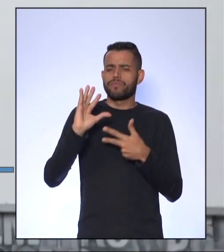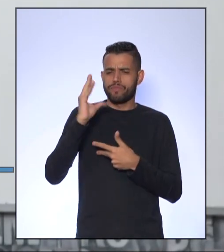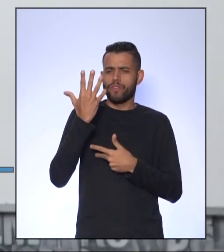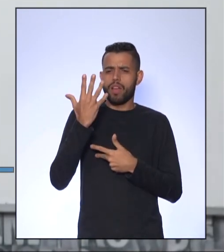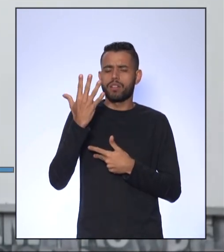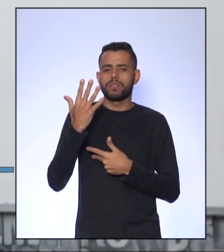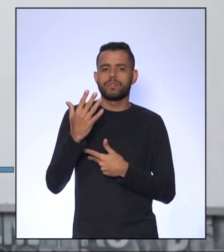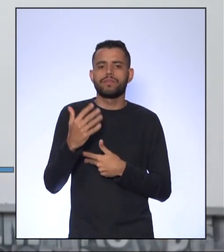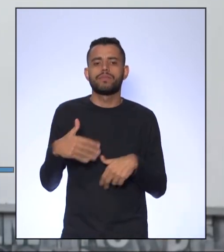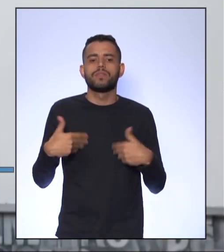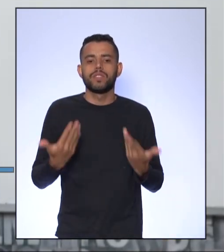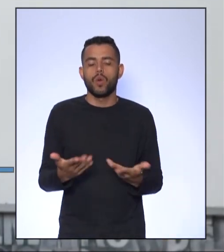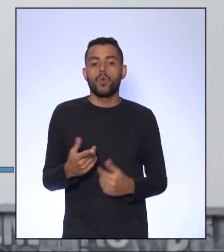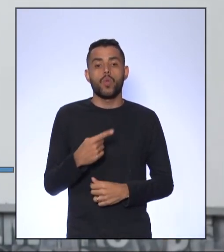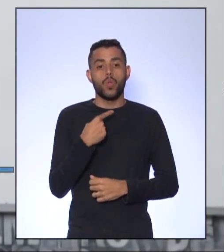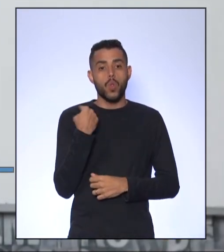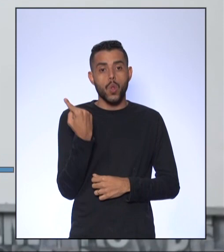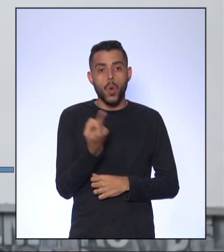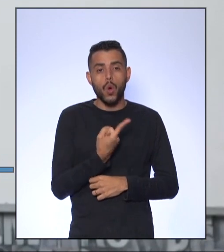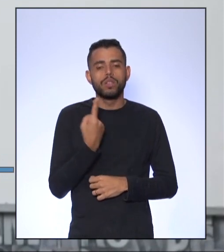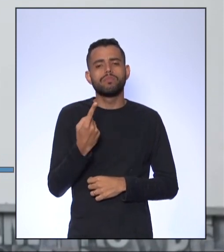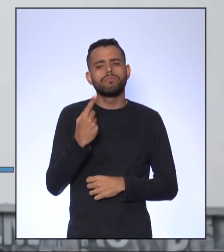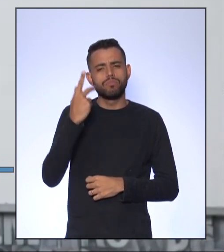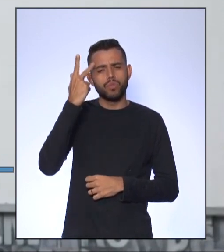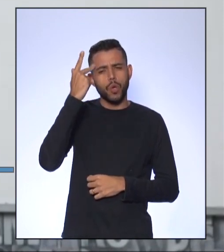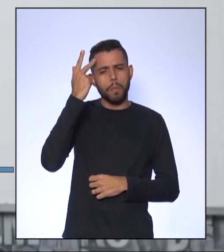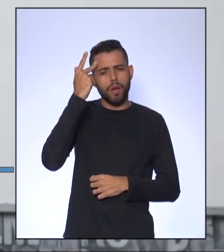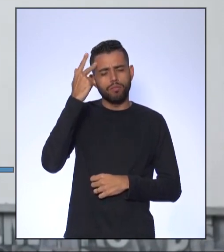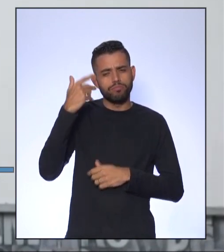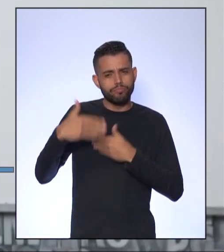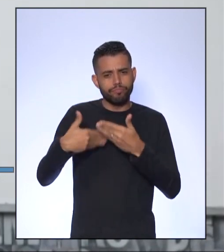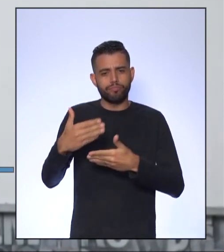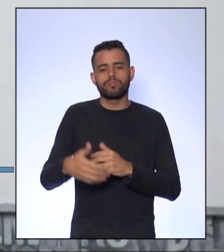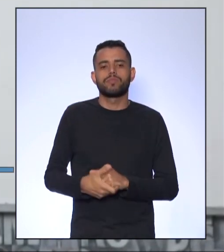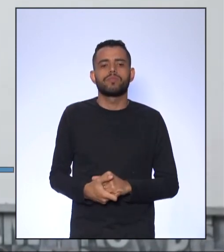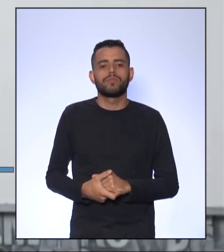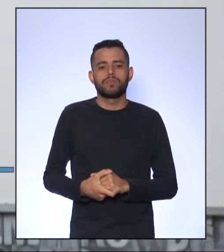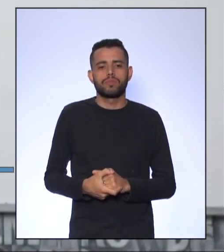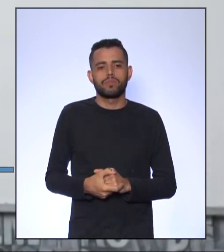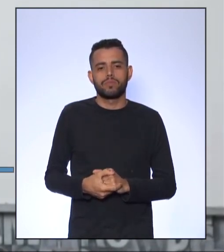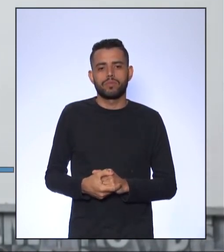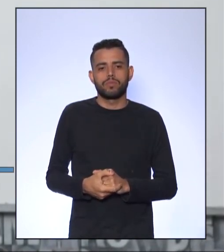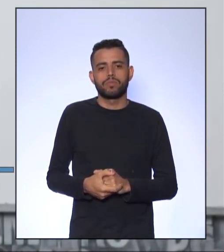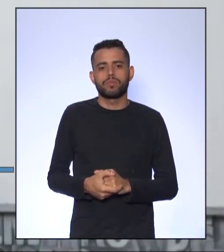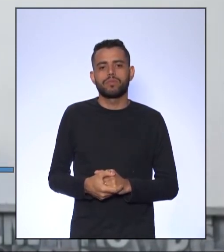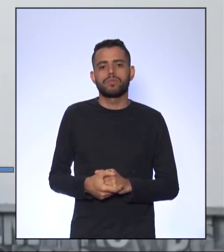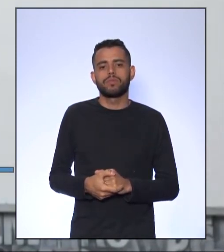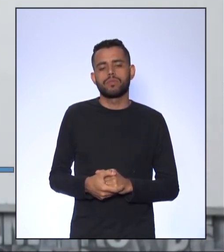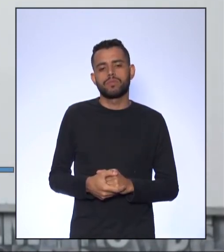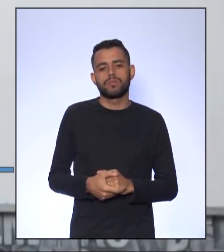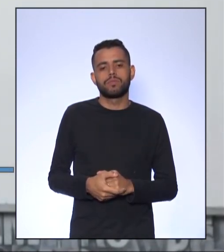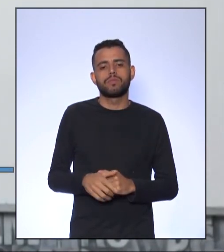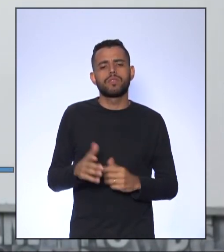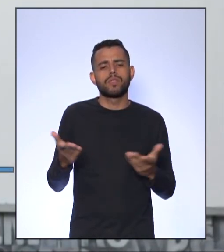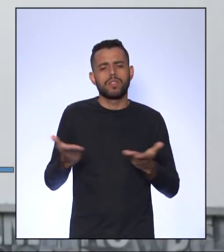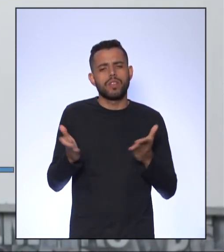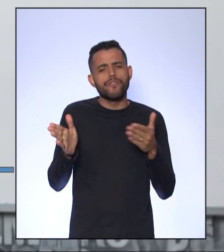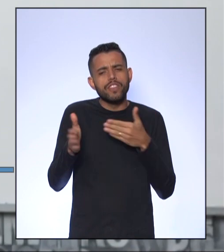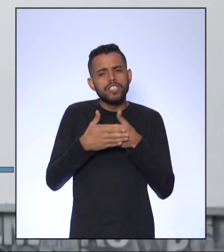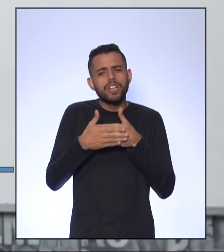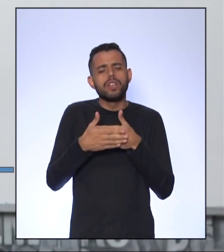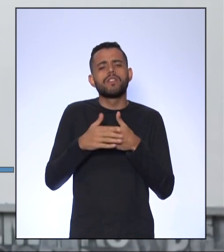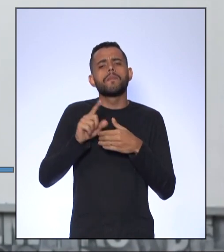mais, nós voltaremos à normalidade. O bate-papo ainda está fechado, logo menos estará aberto para a